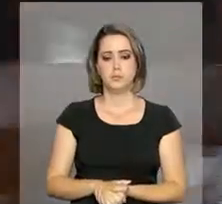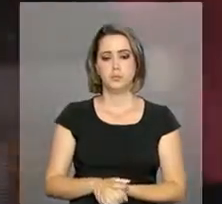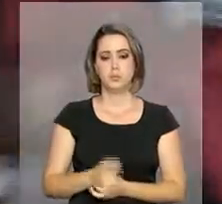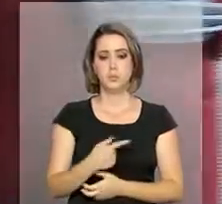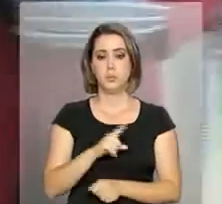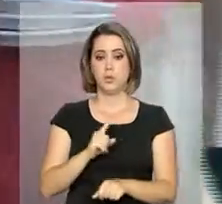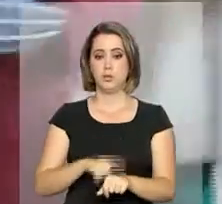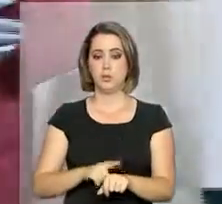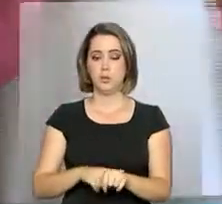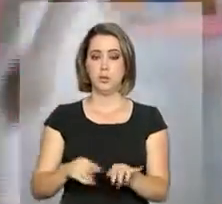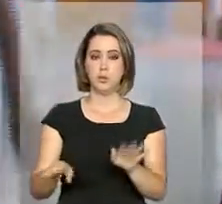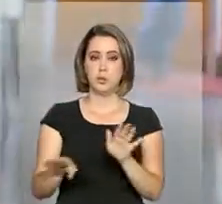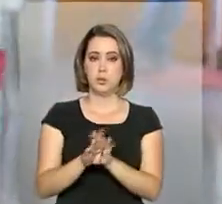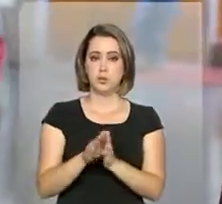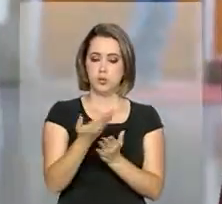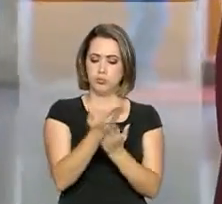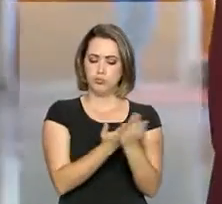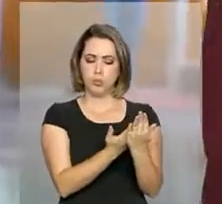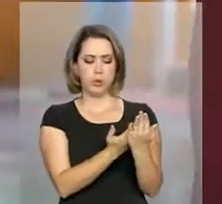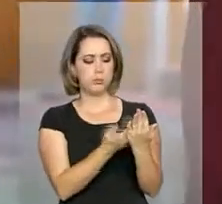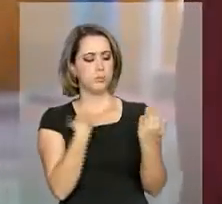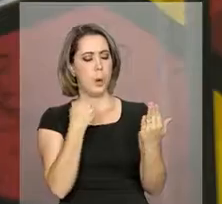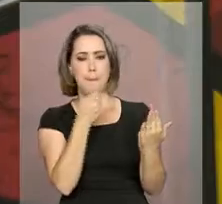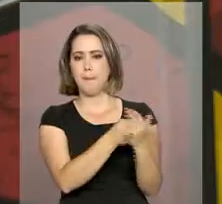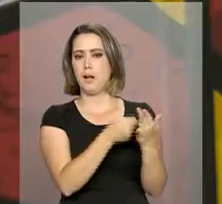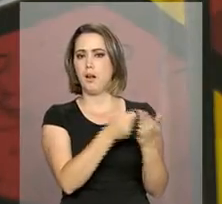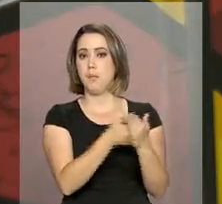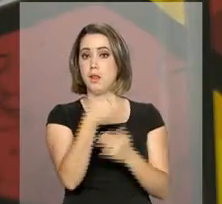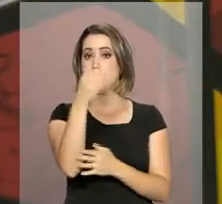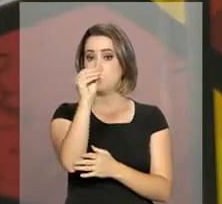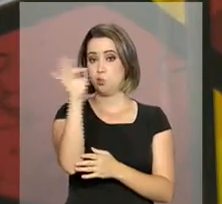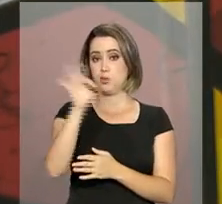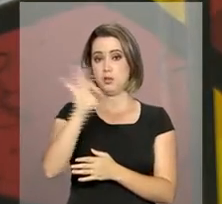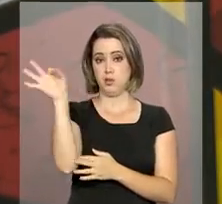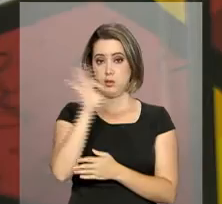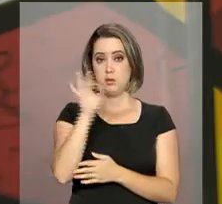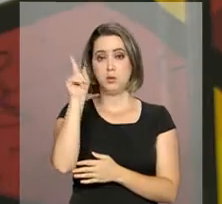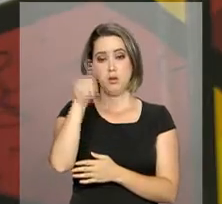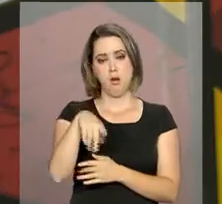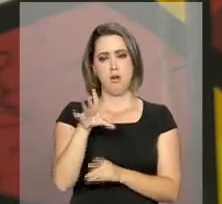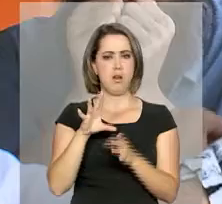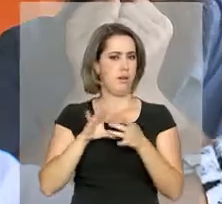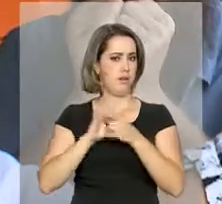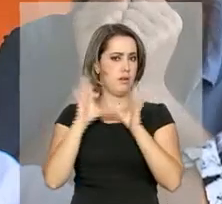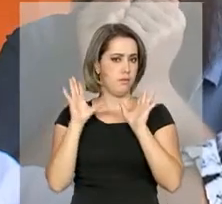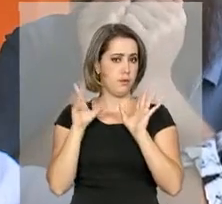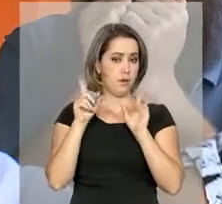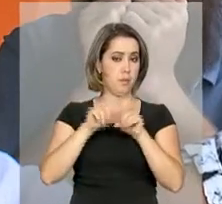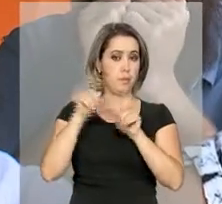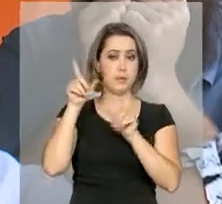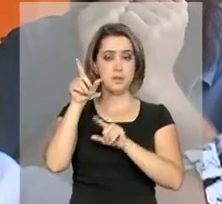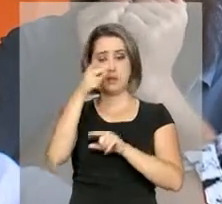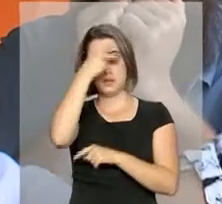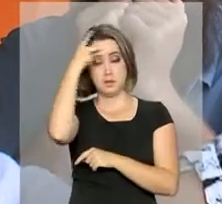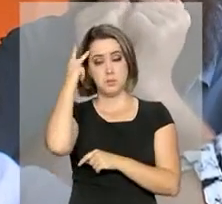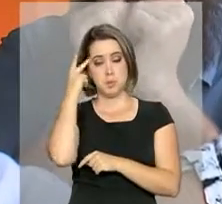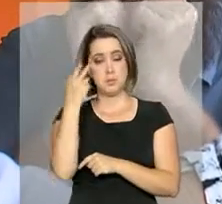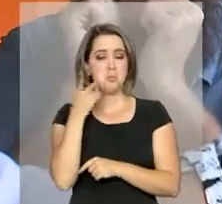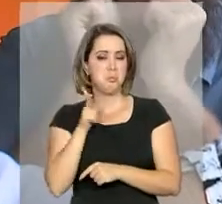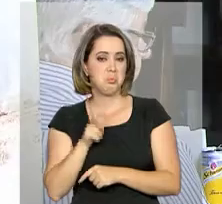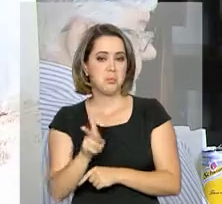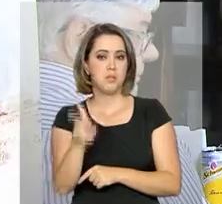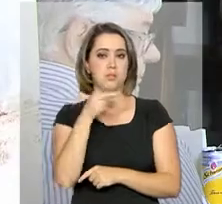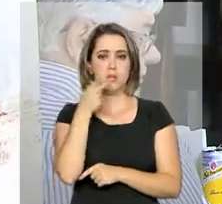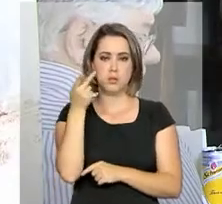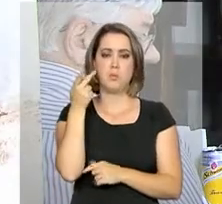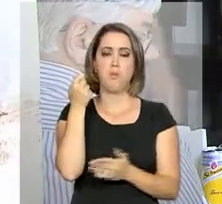Na hora que chega a conta, o pagamento dos 10% do serviço é opcional, mas a maioria dos clientes